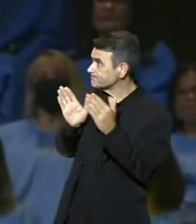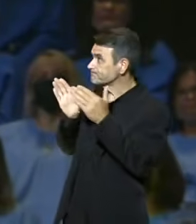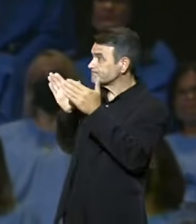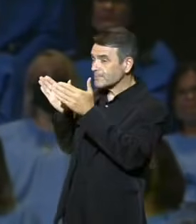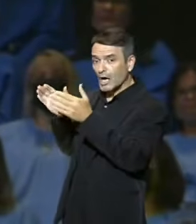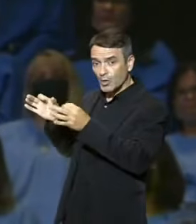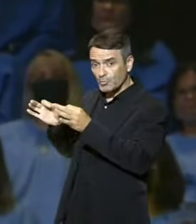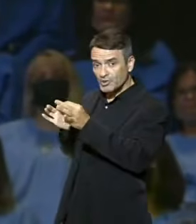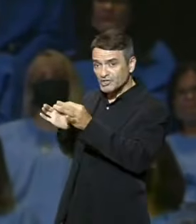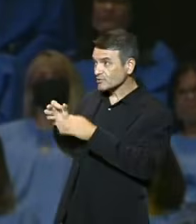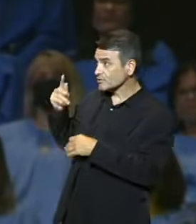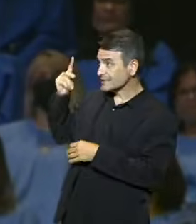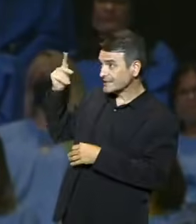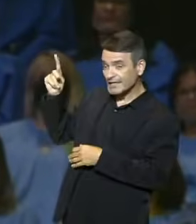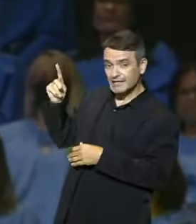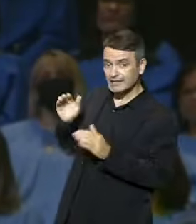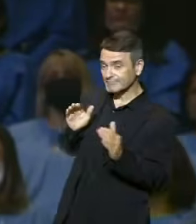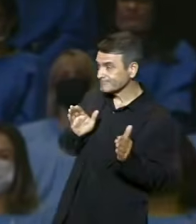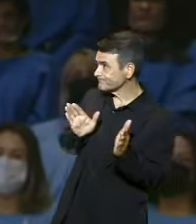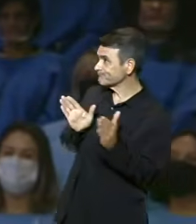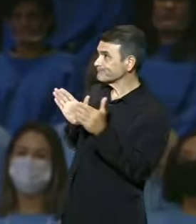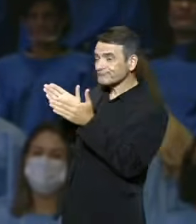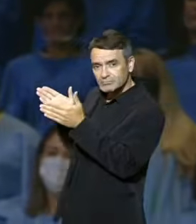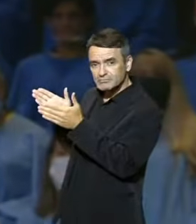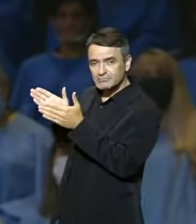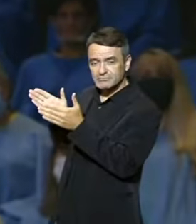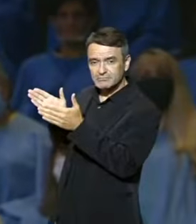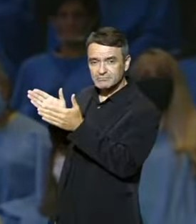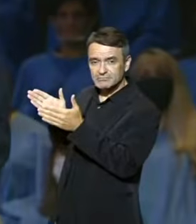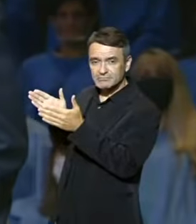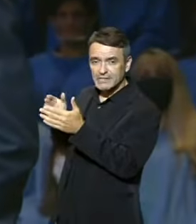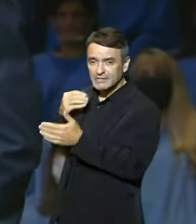delícias do Senhor, porque Deus tem isso para mim e para você.